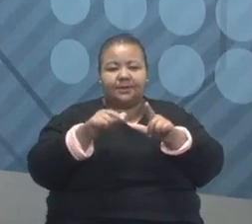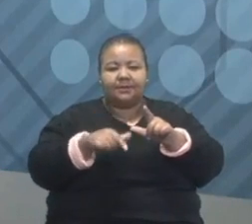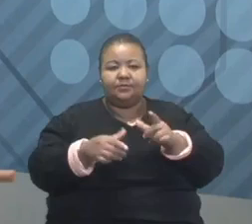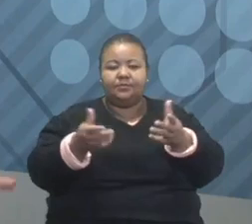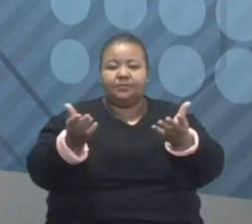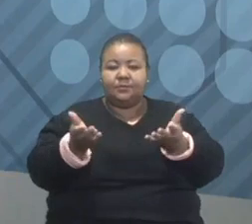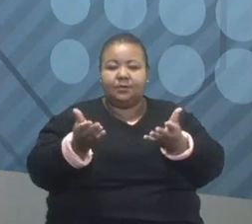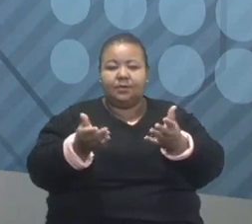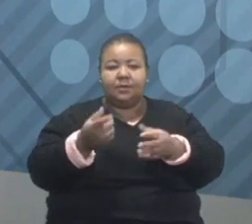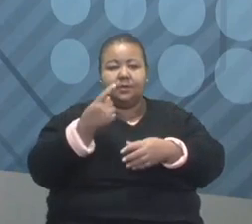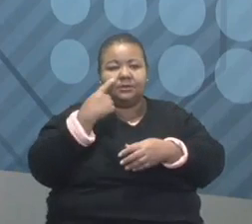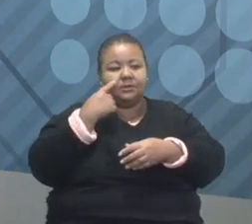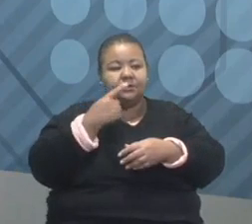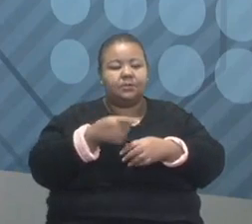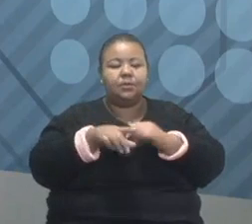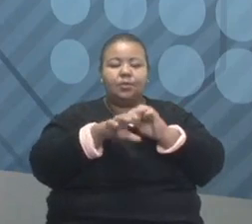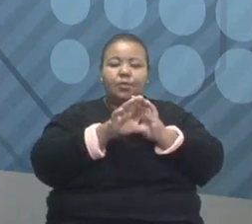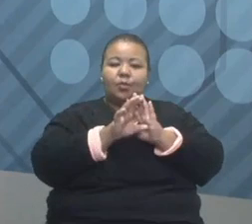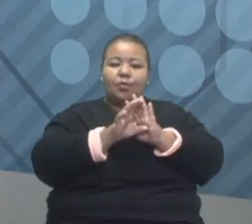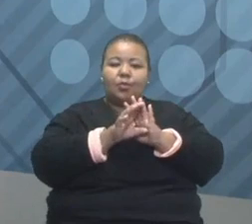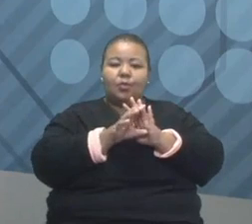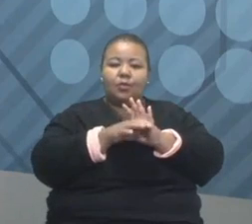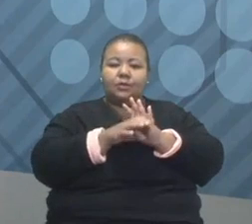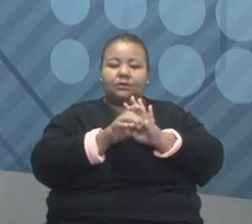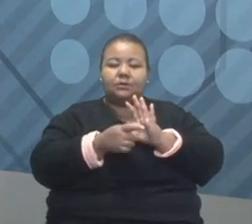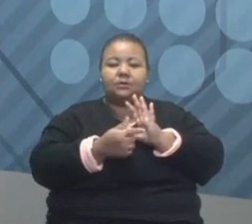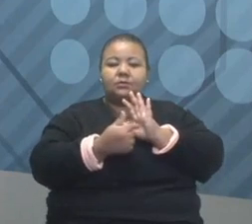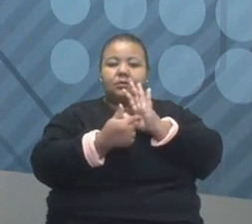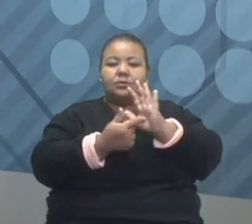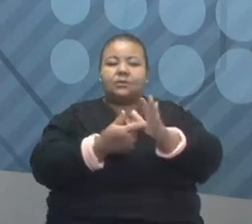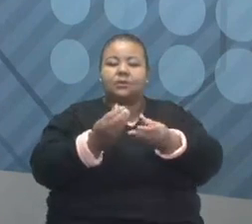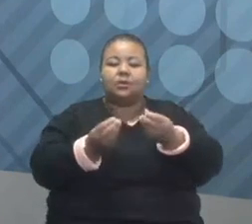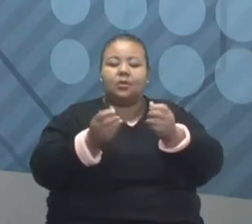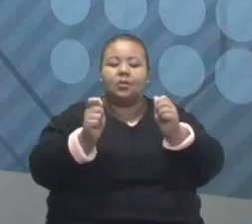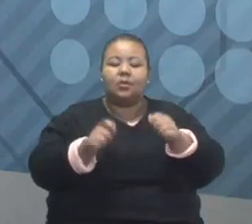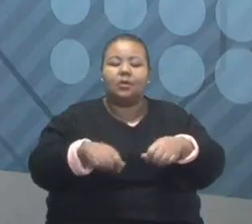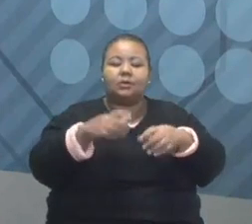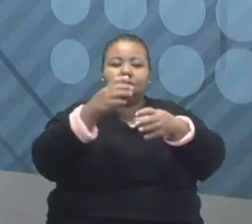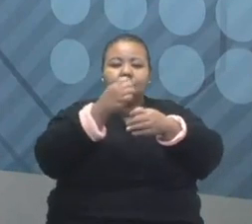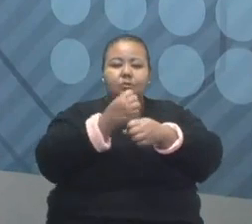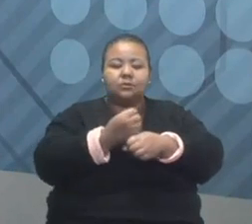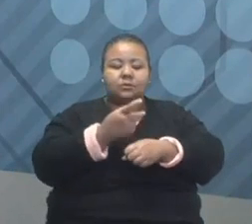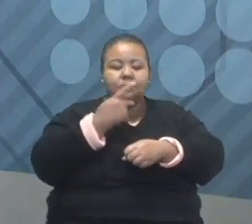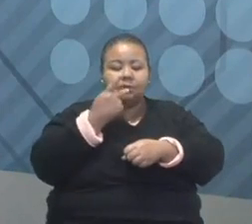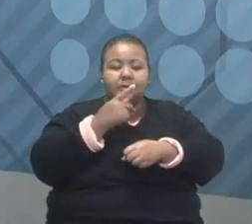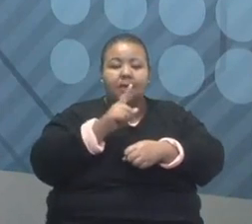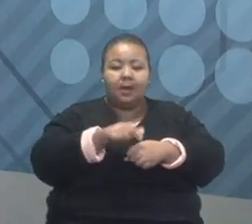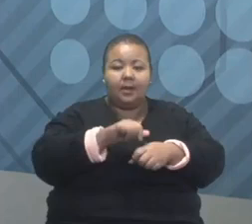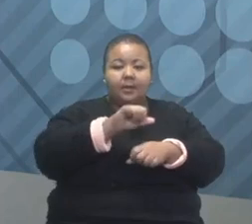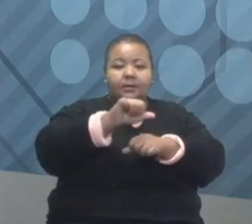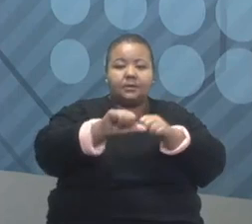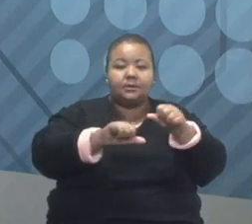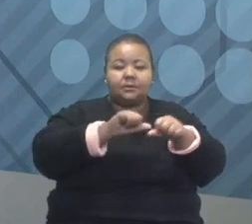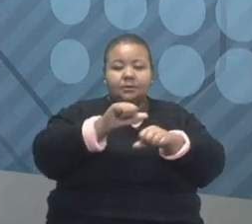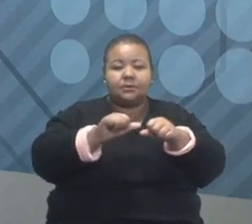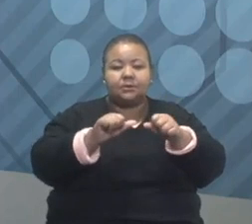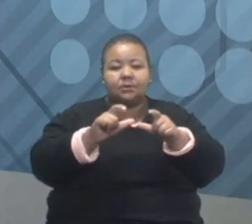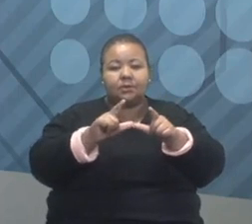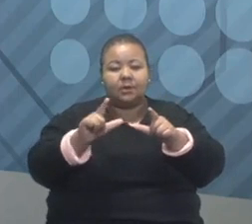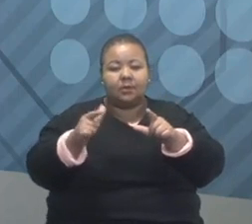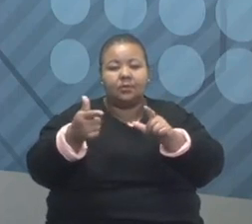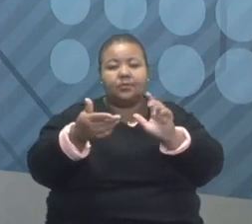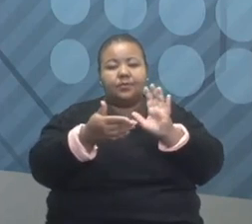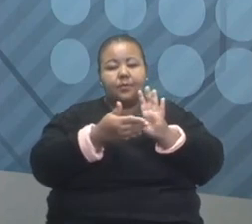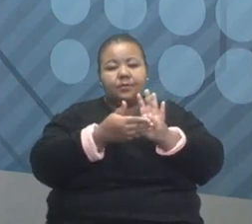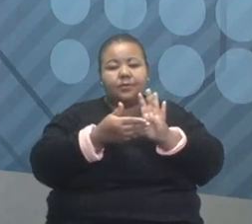Então, agora que a gente já viu esse conceito, mostrei para você como a gente pode afirmar que é uma transformação linear, eu vou propor para